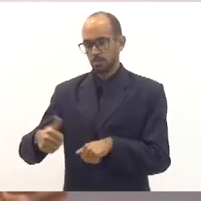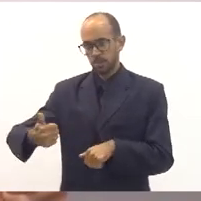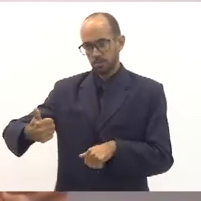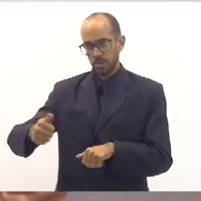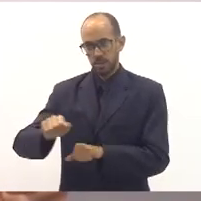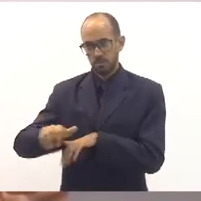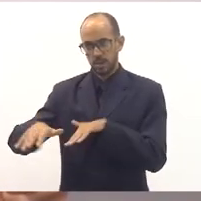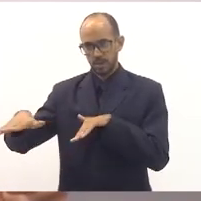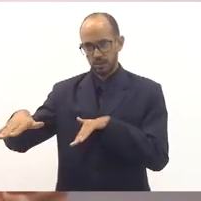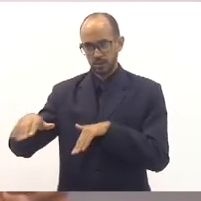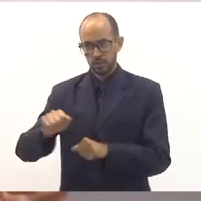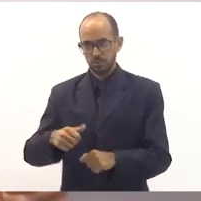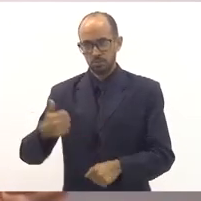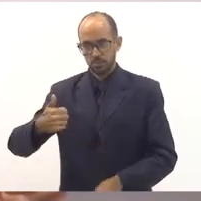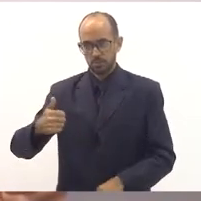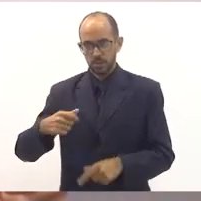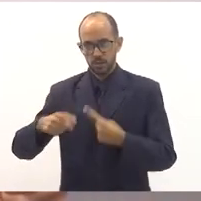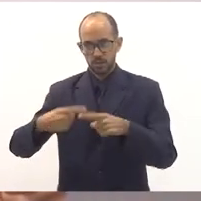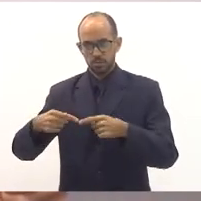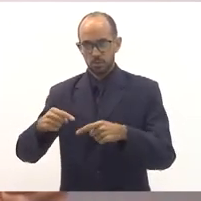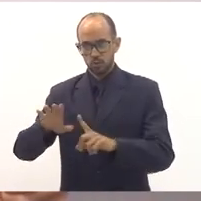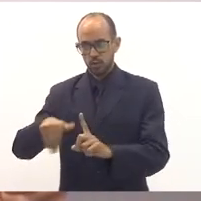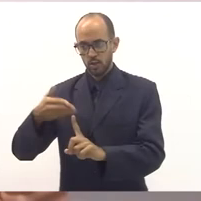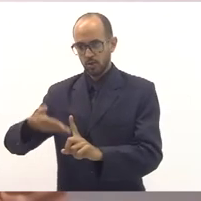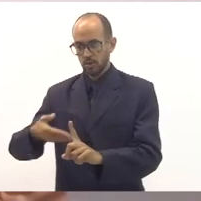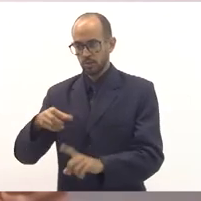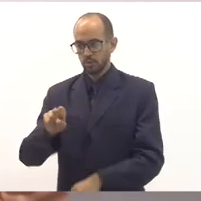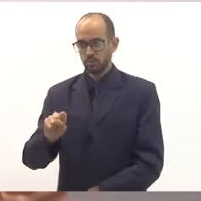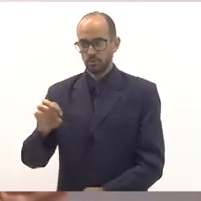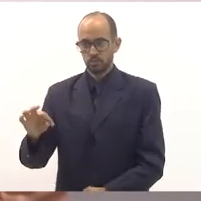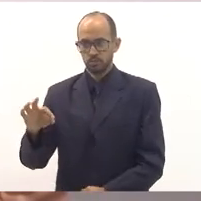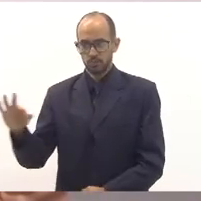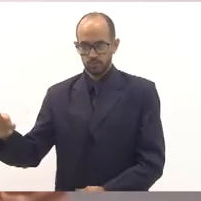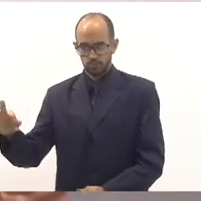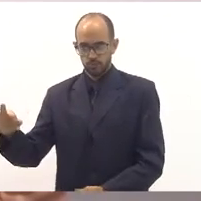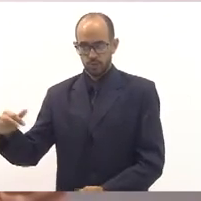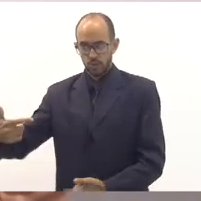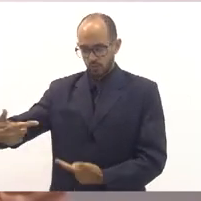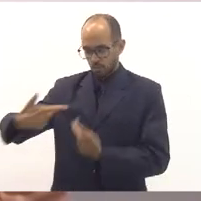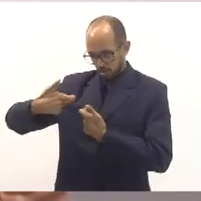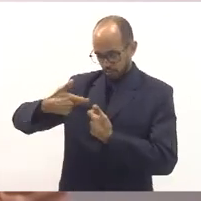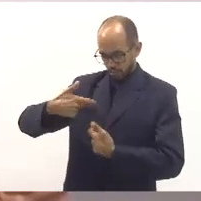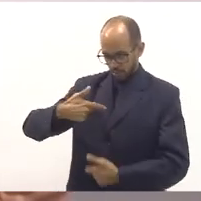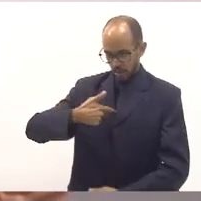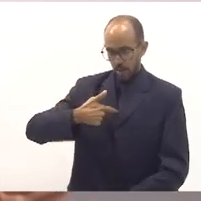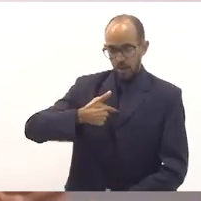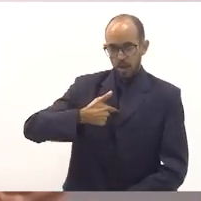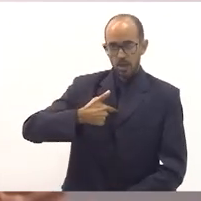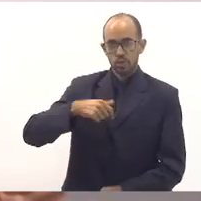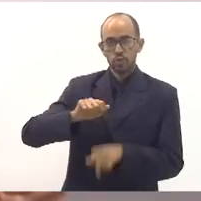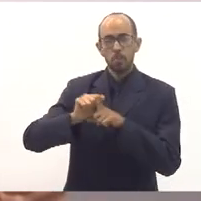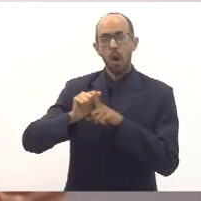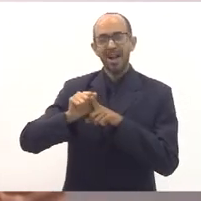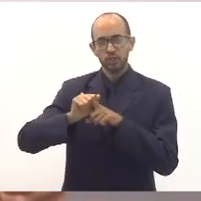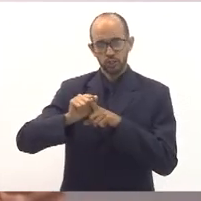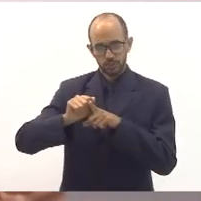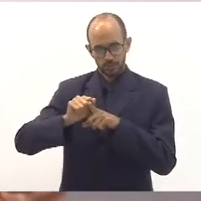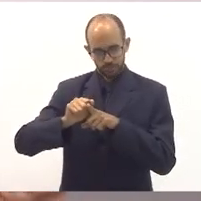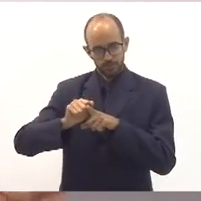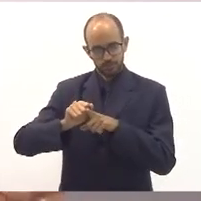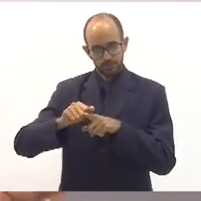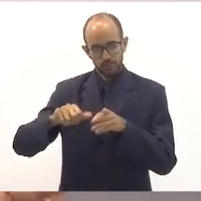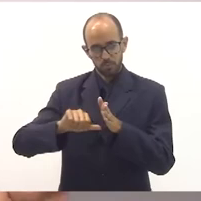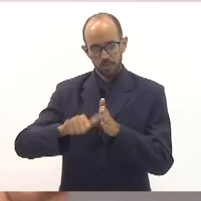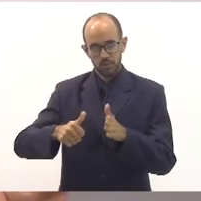2012 a primeira após reconhecimento do STF Eu também um tiro de bala de borracha no peito foi meu cartão de visitas